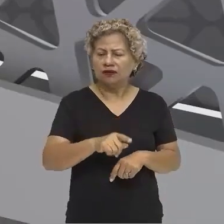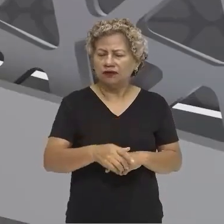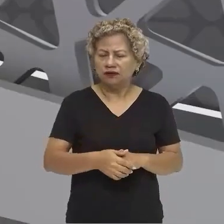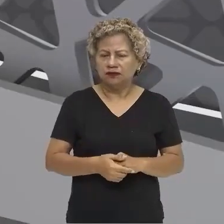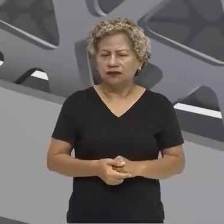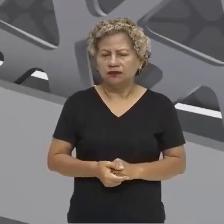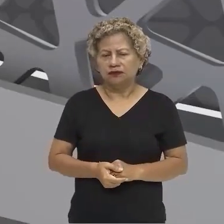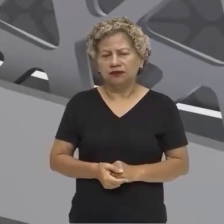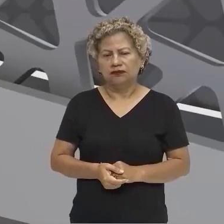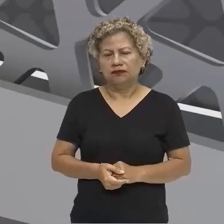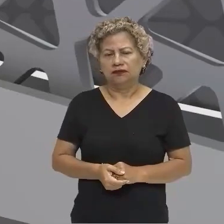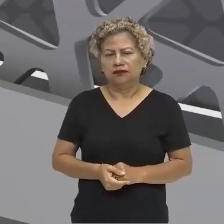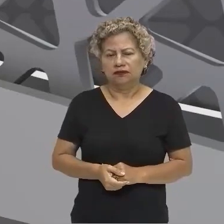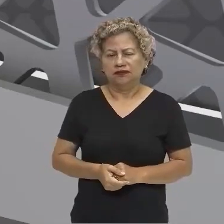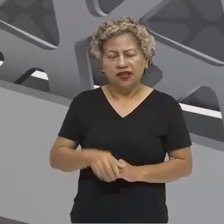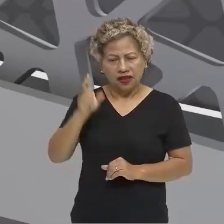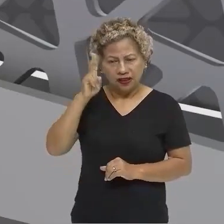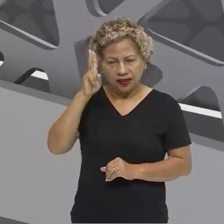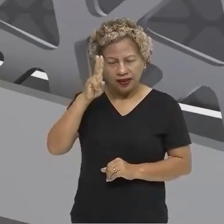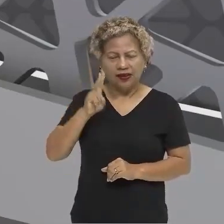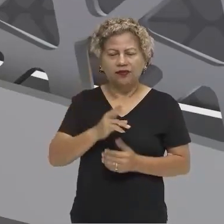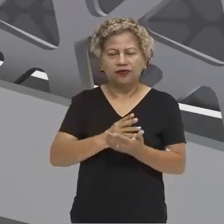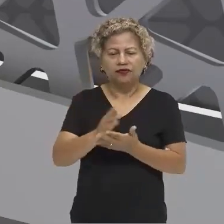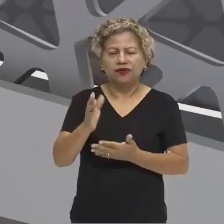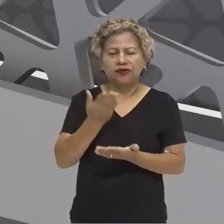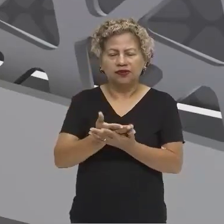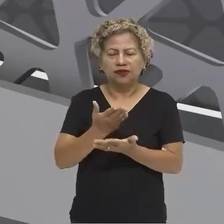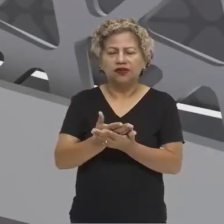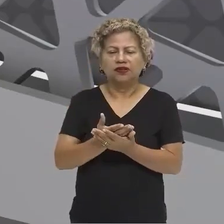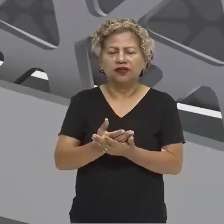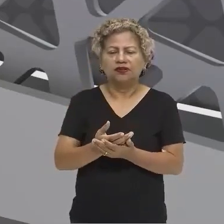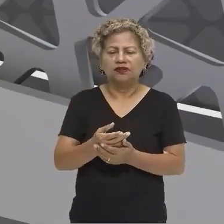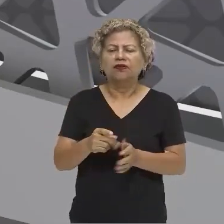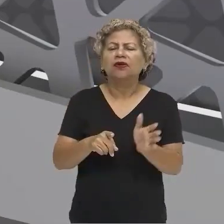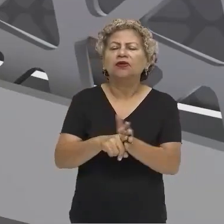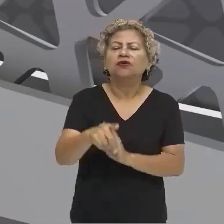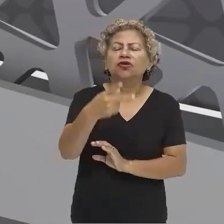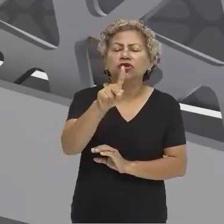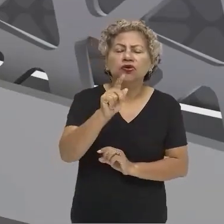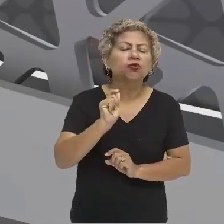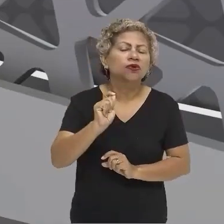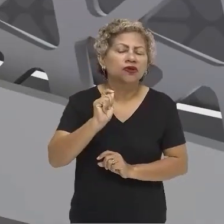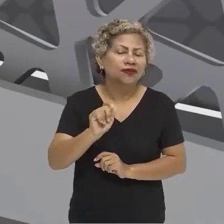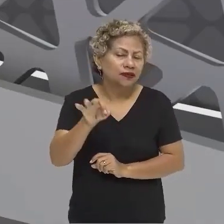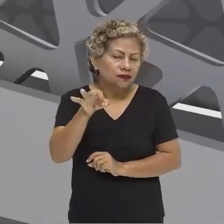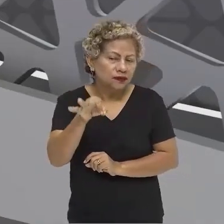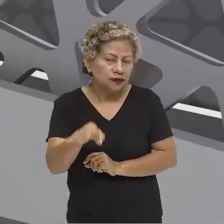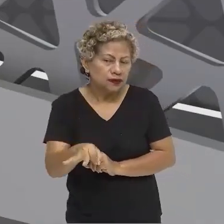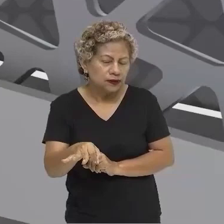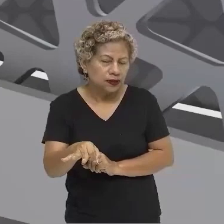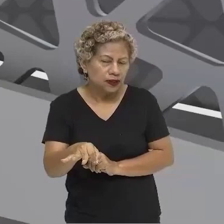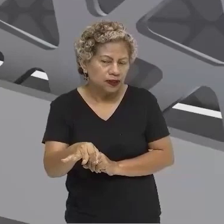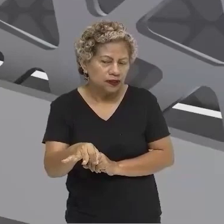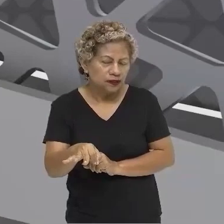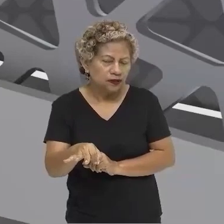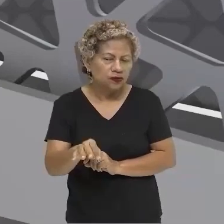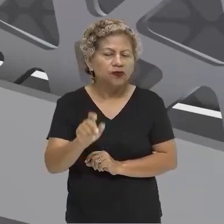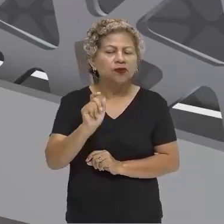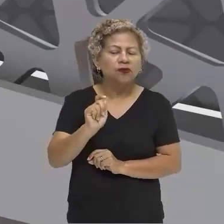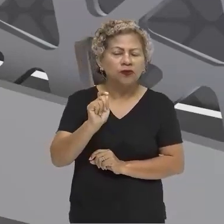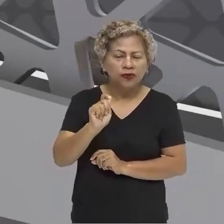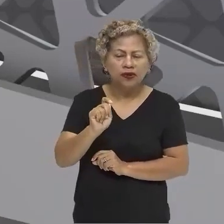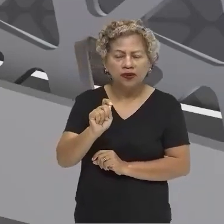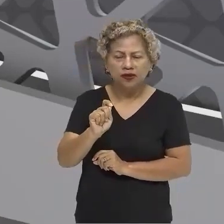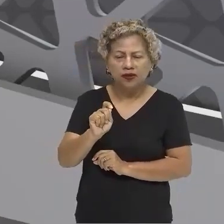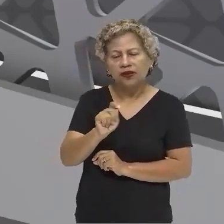Aqui no começo da nossa aula, eu perguntei para vocês o que deu certo, o que foi que vocês aprenderam, o que vocês levaram para a vida de vocês,